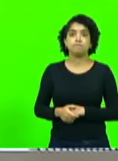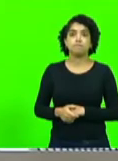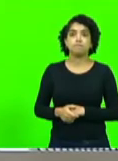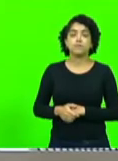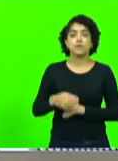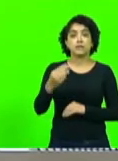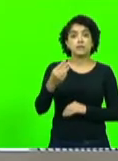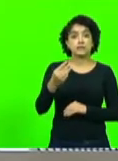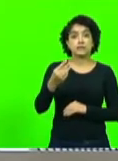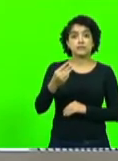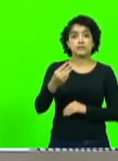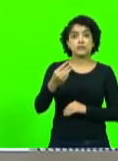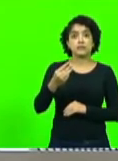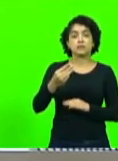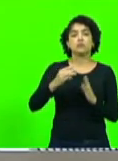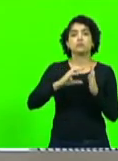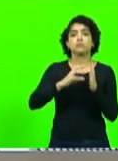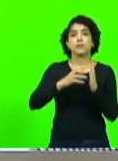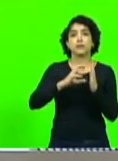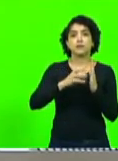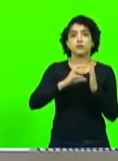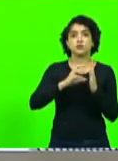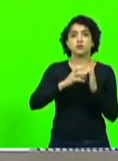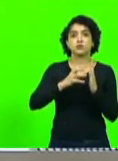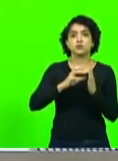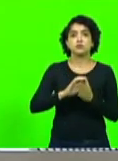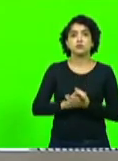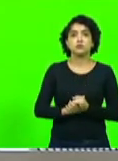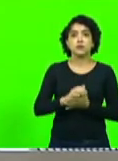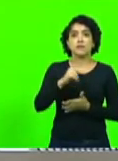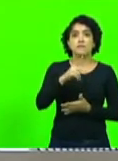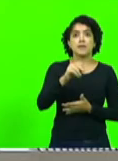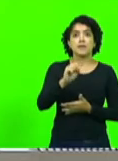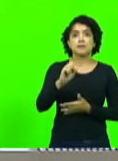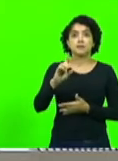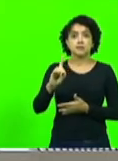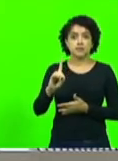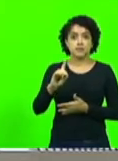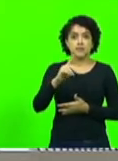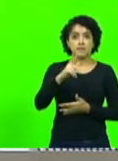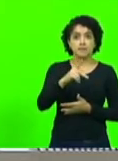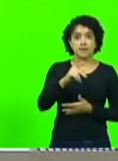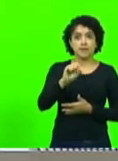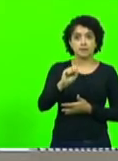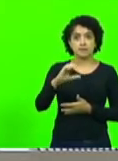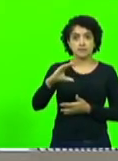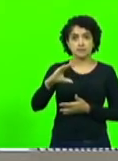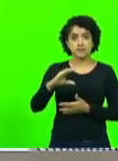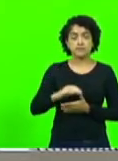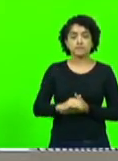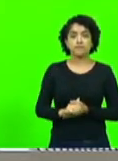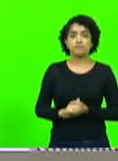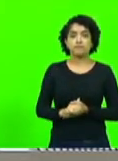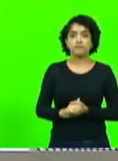Terceiro horário pertence ao bloco PSD, PSC.